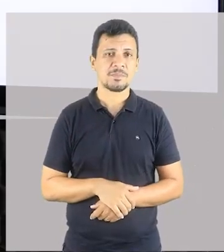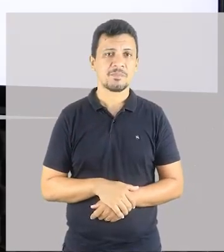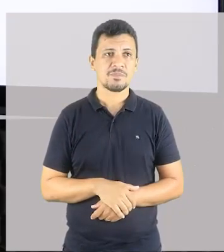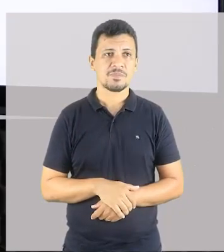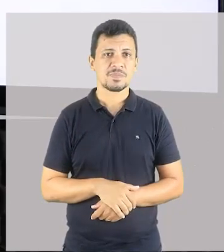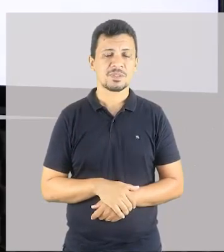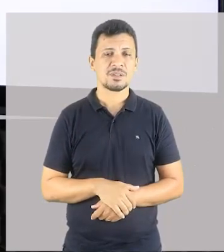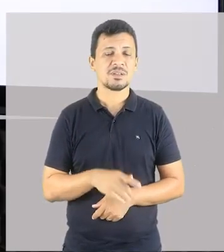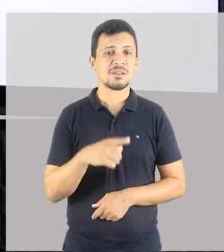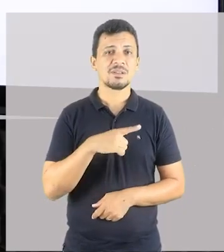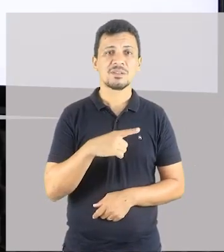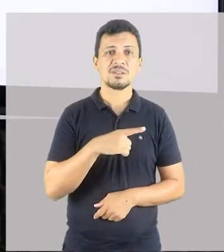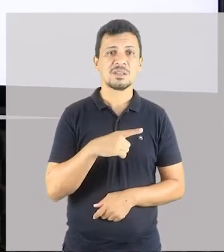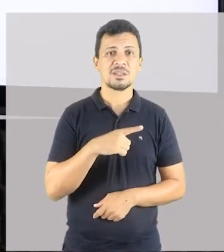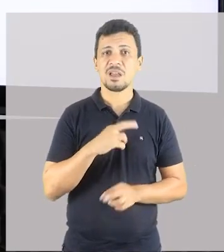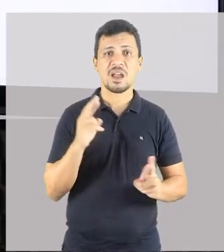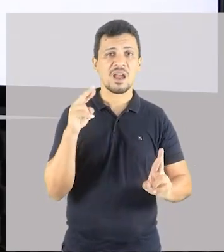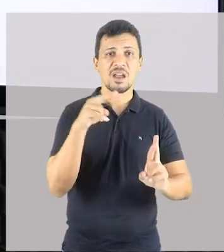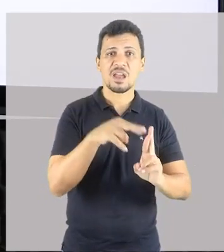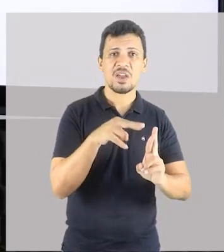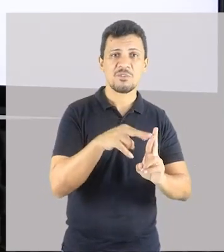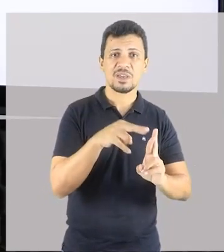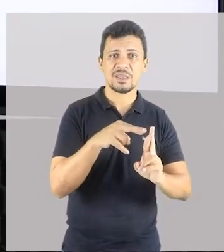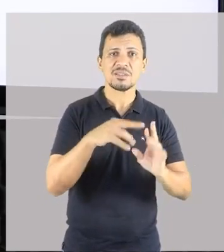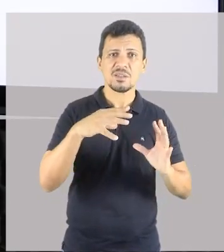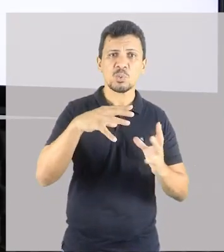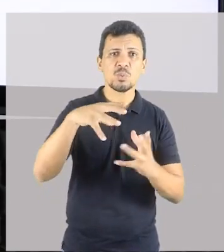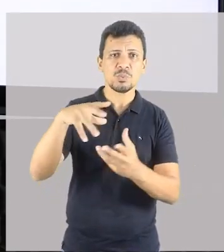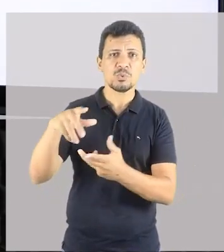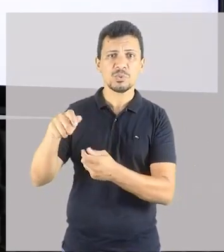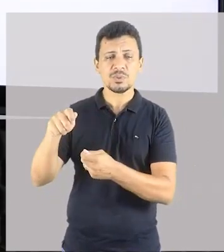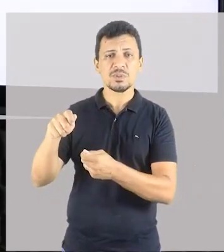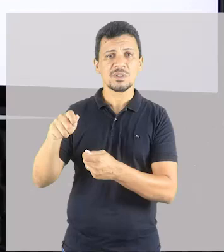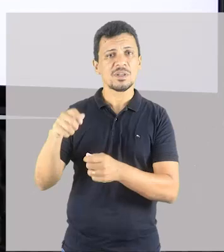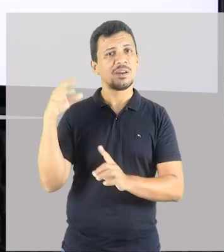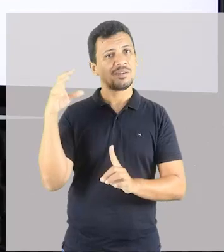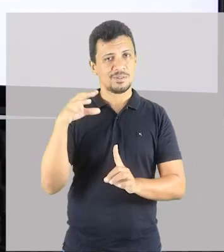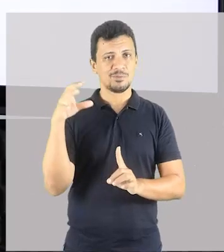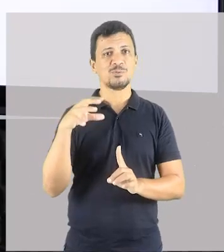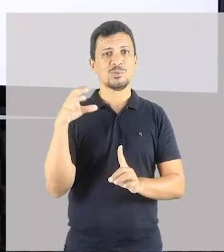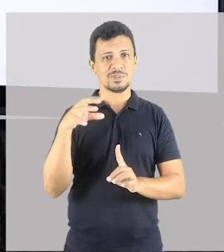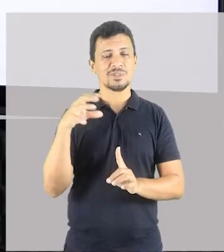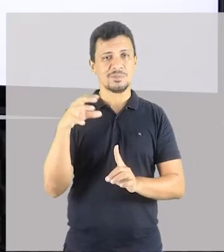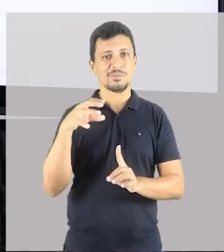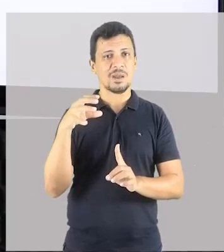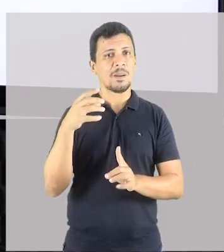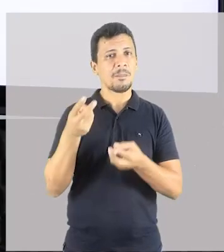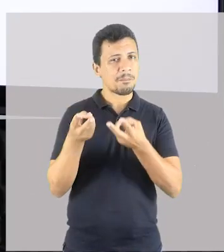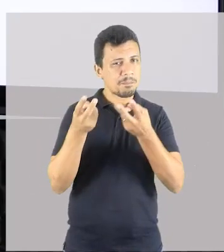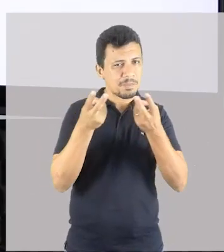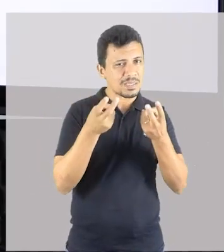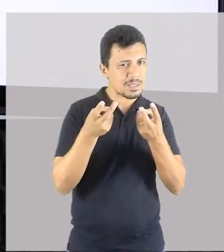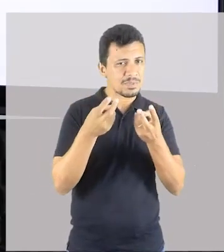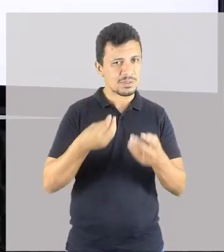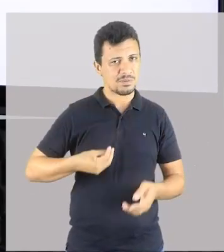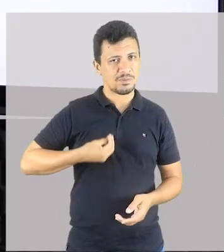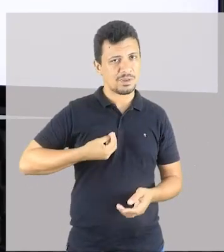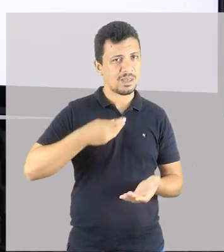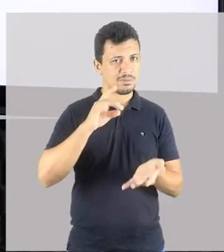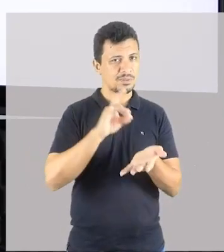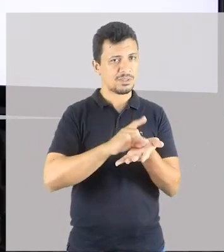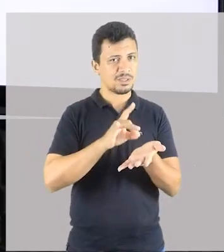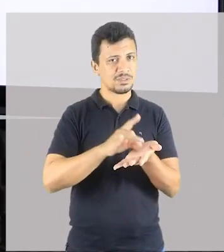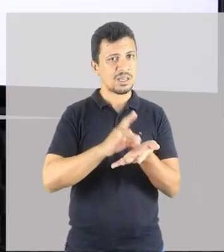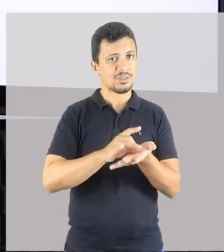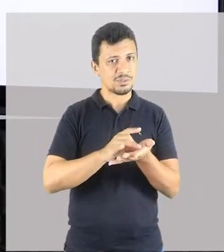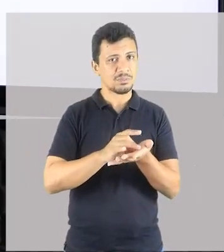de referências de alta repercussão, influenciam na forma de percepção de realidades, na forma de